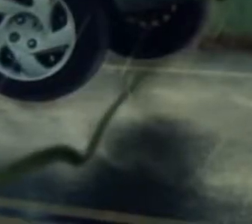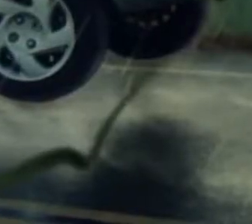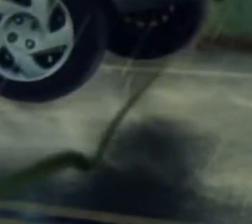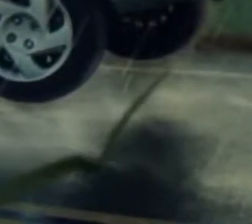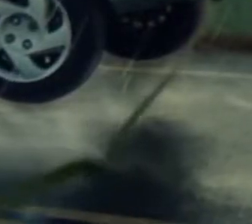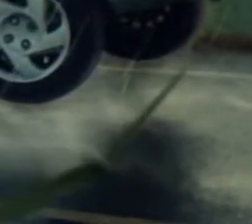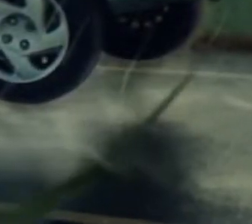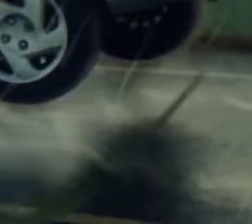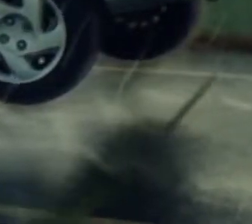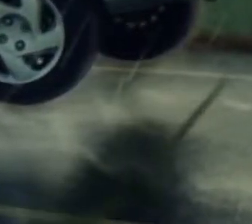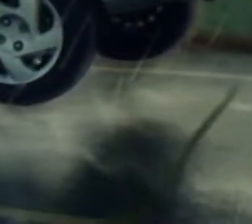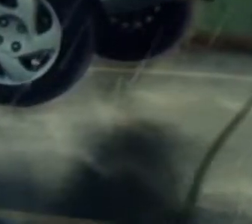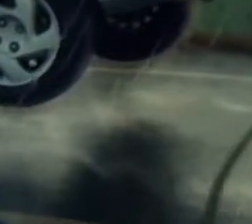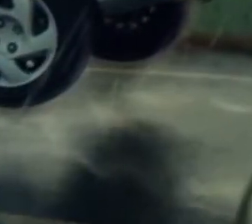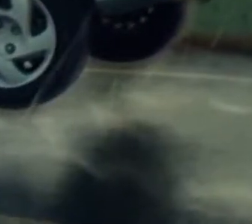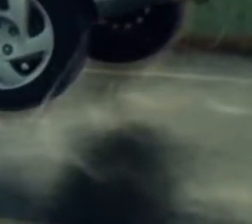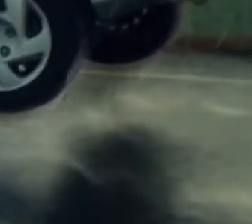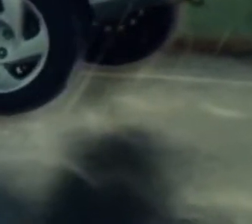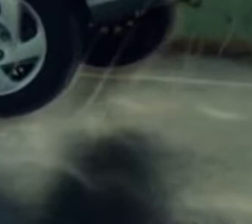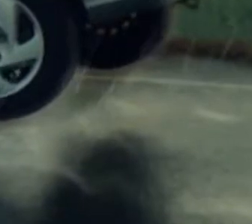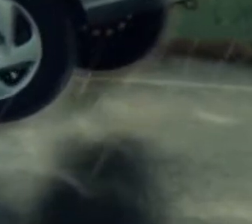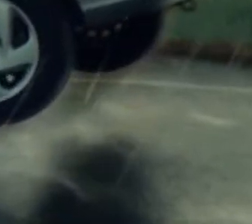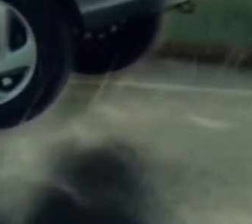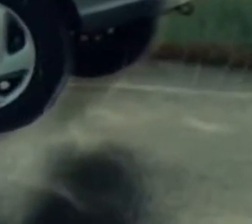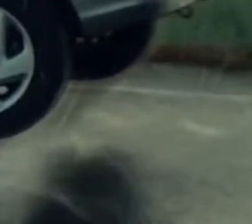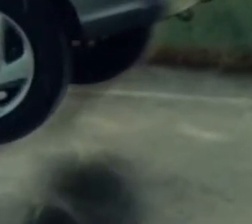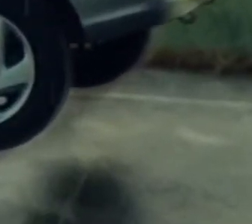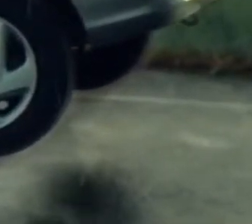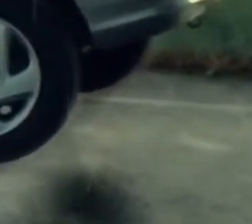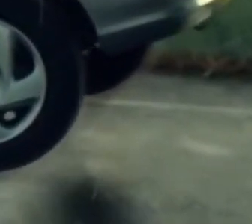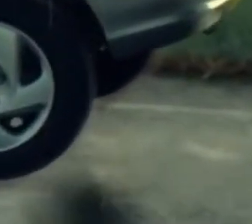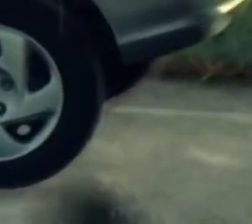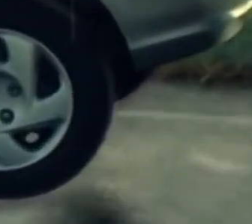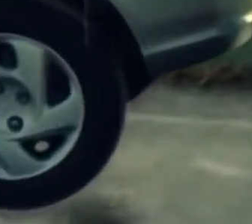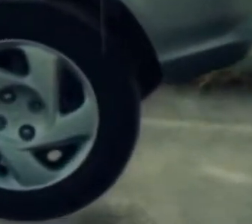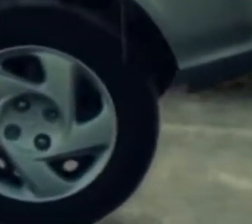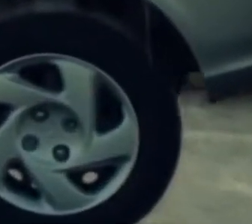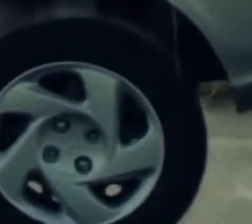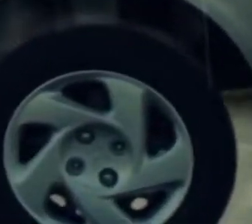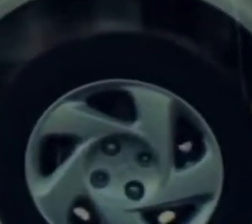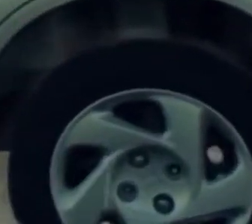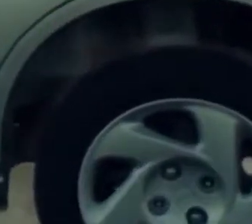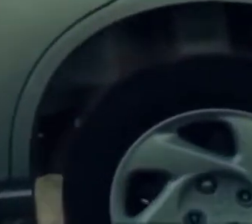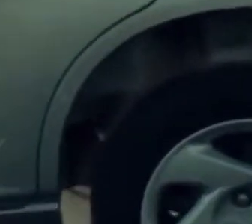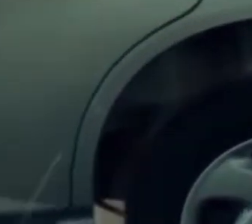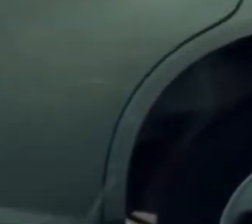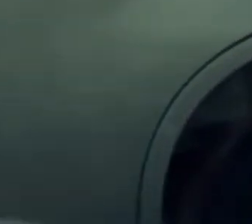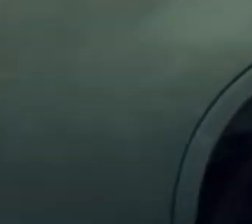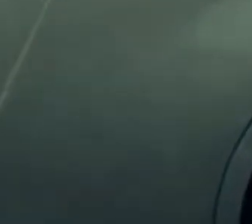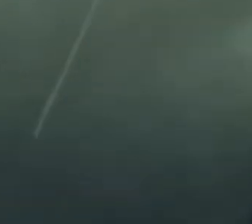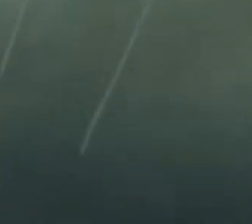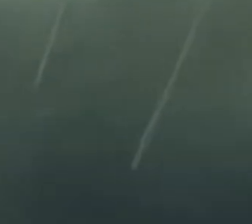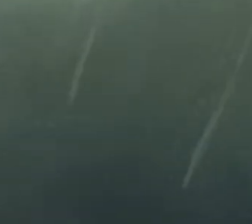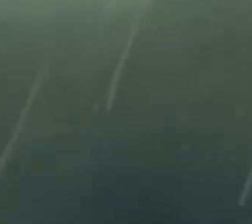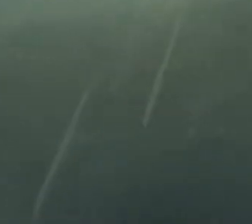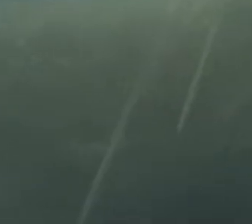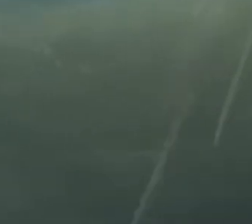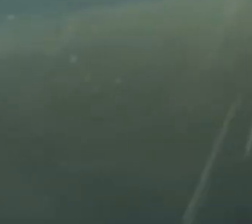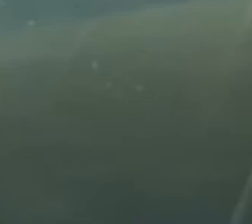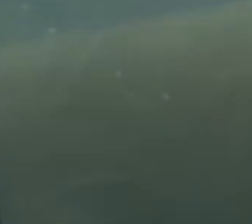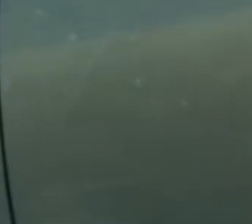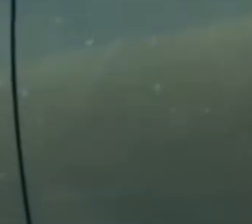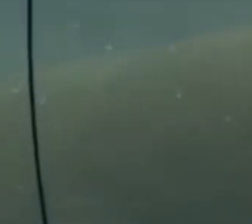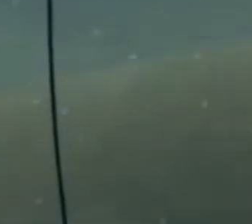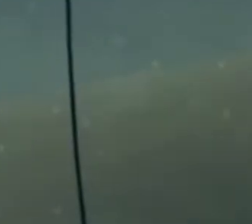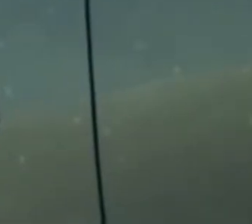Você sabe por que é importante manter distância do veículo da frente? Se você está a 80 km por hora, precisa em